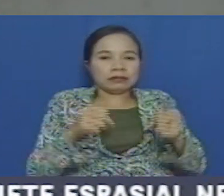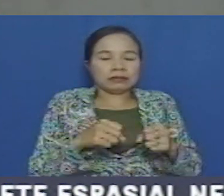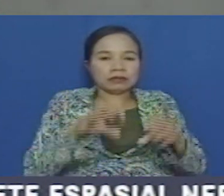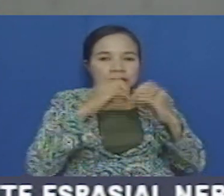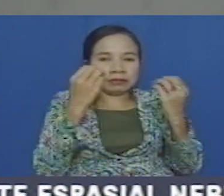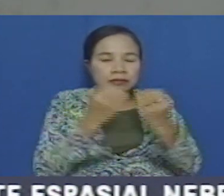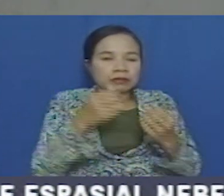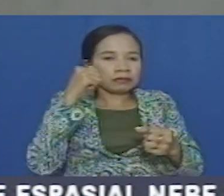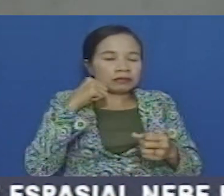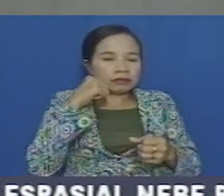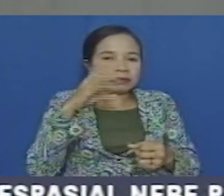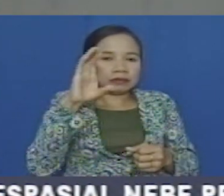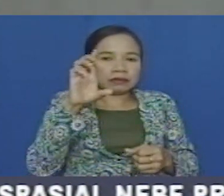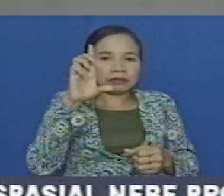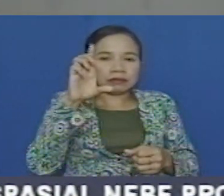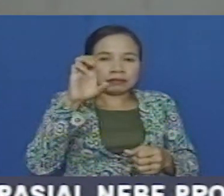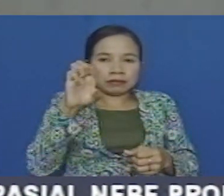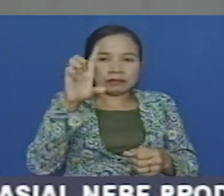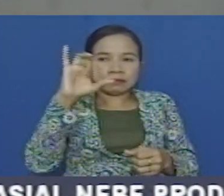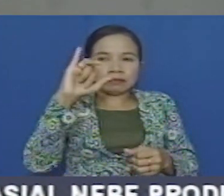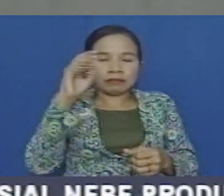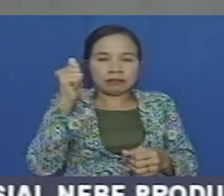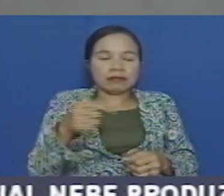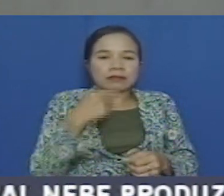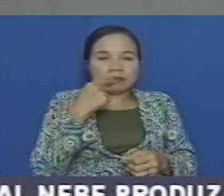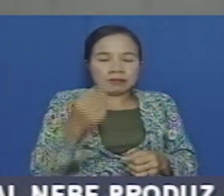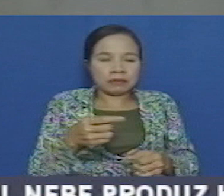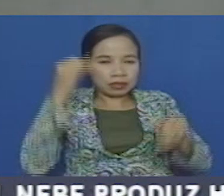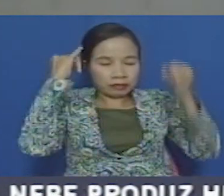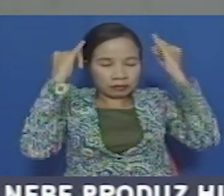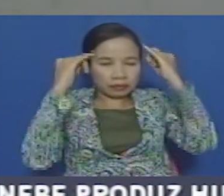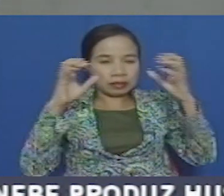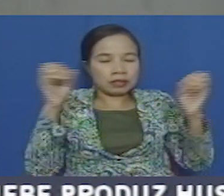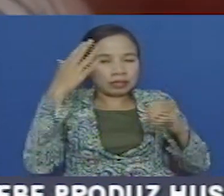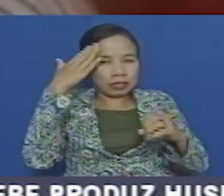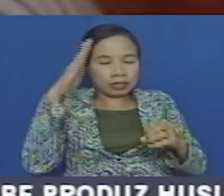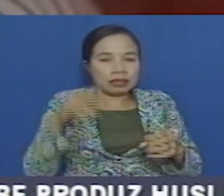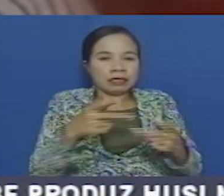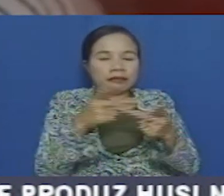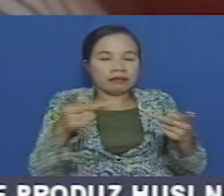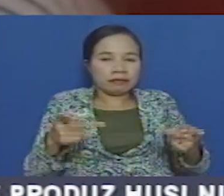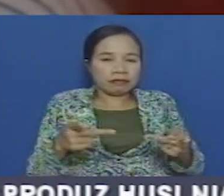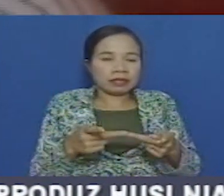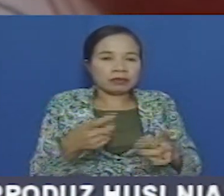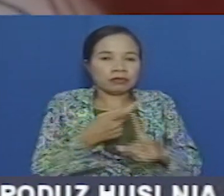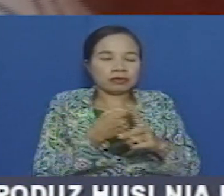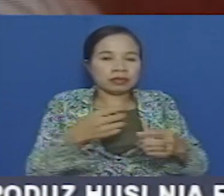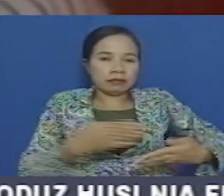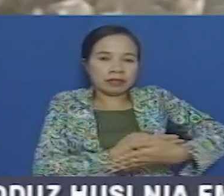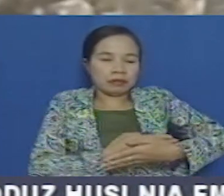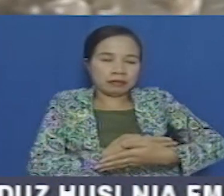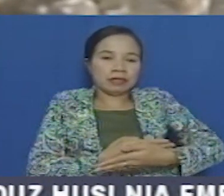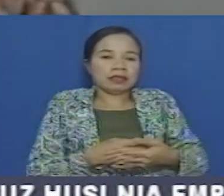Timor-Leste, Zélia Fernandes, rezeta informação ne, no sira ne parte la hatene paradeira, o si bebê